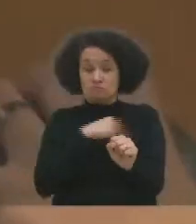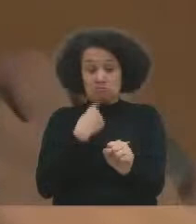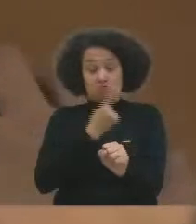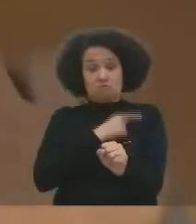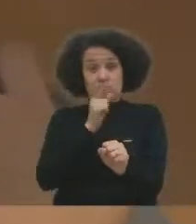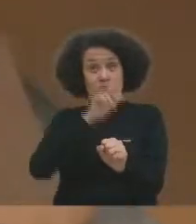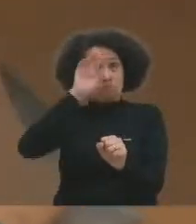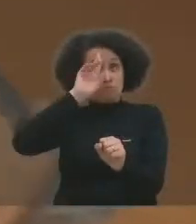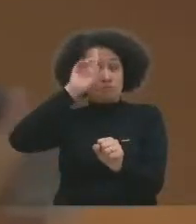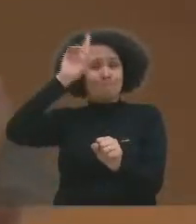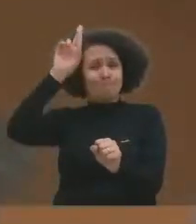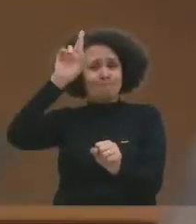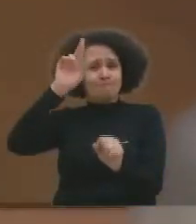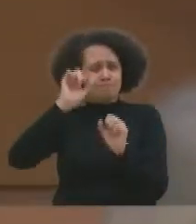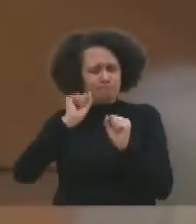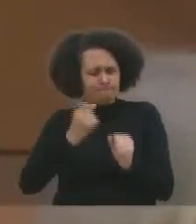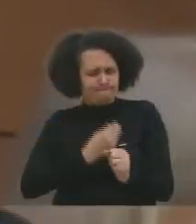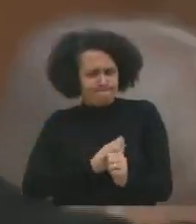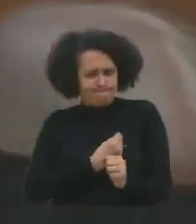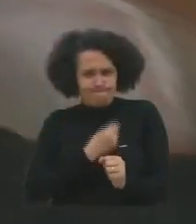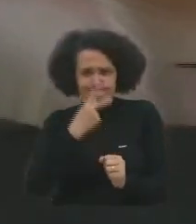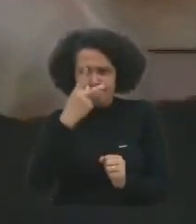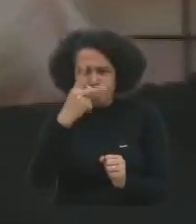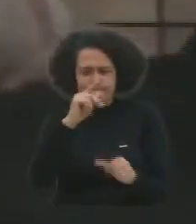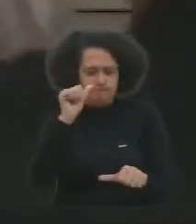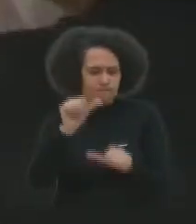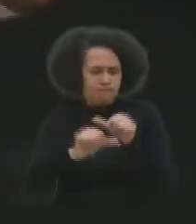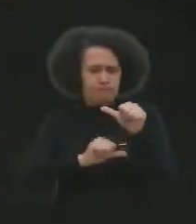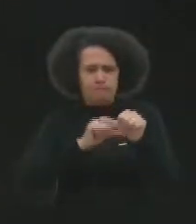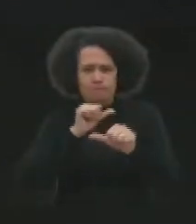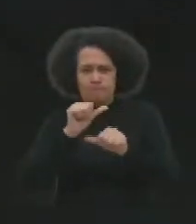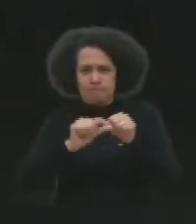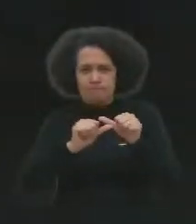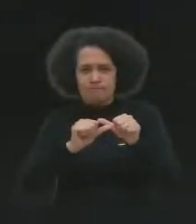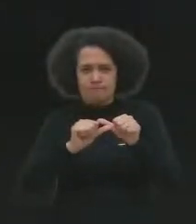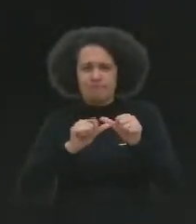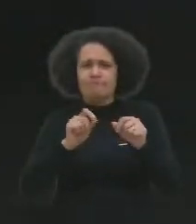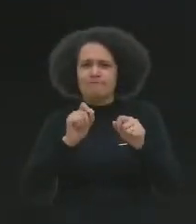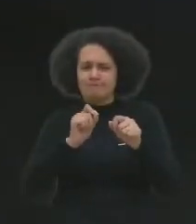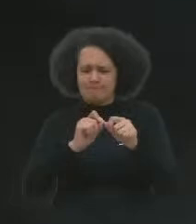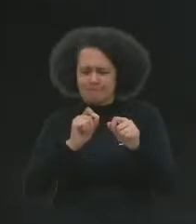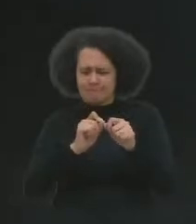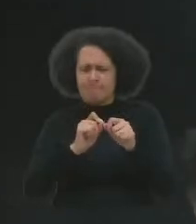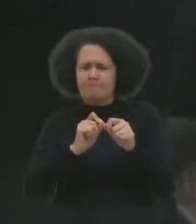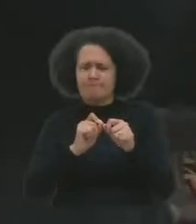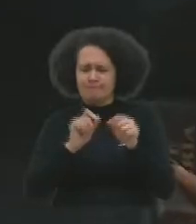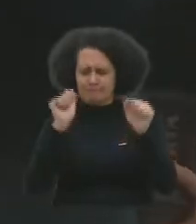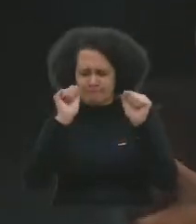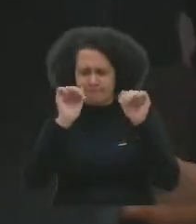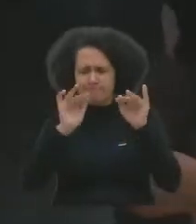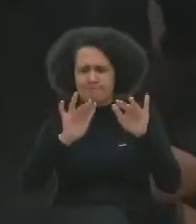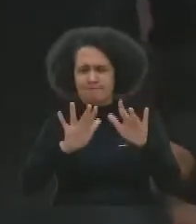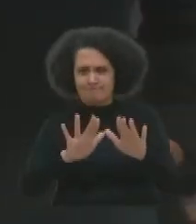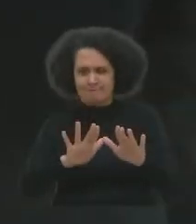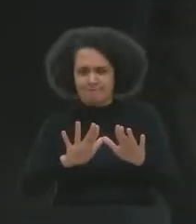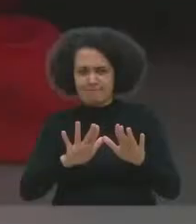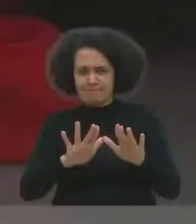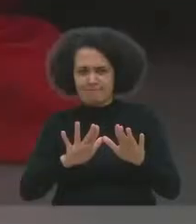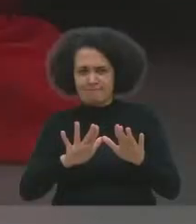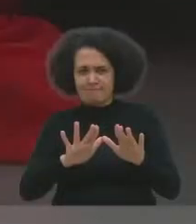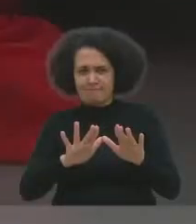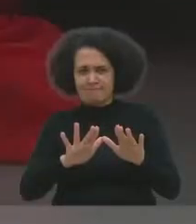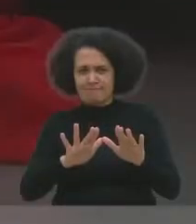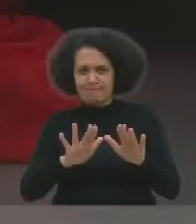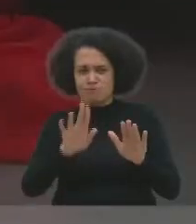ela possa na sua vida transformar e realizar graças e bênçãos, que em nome de Jesus,